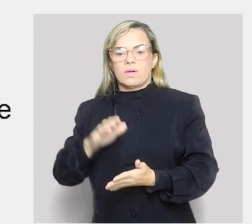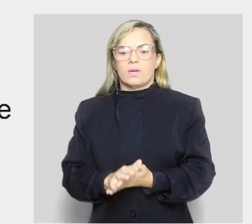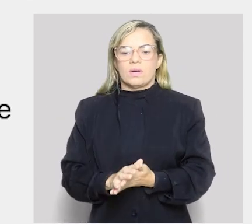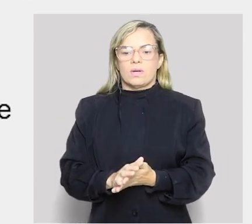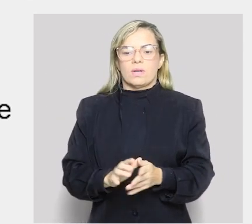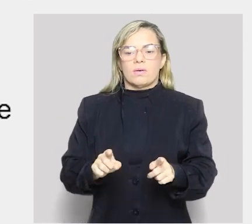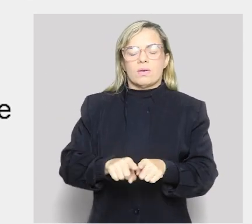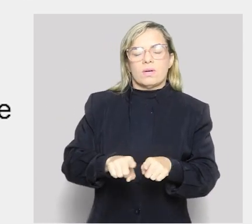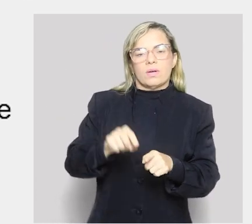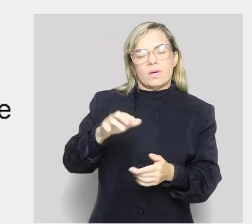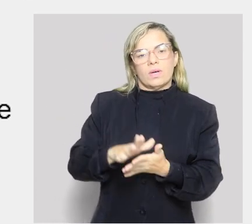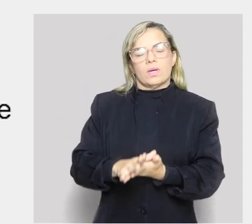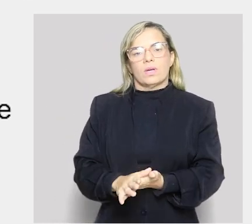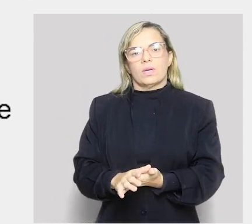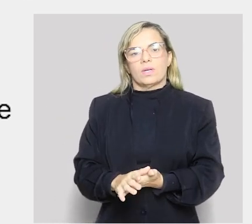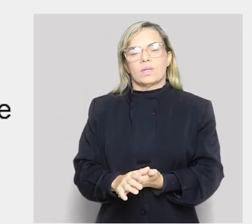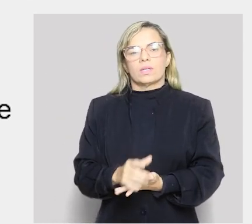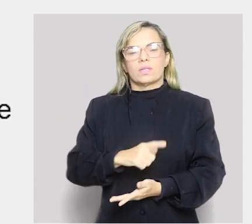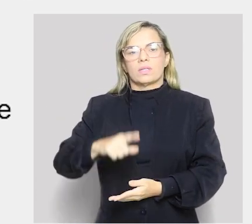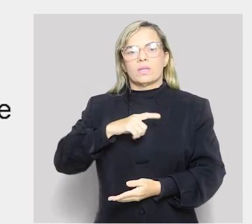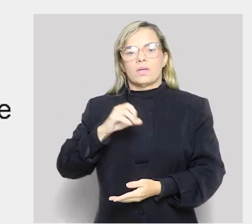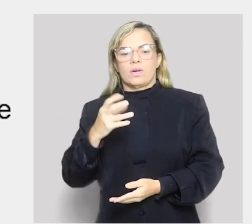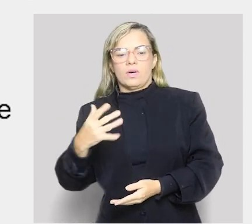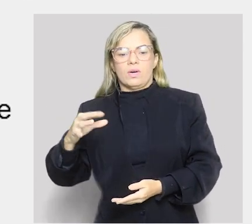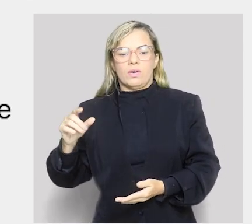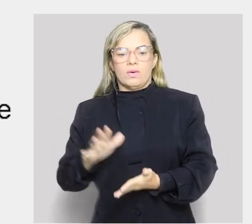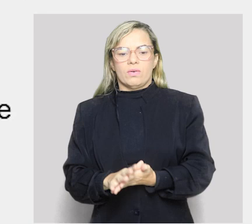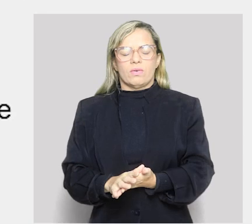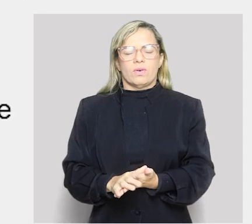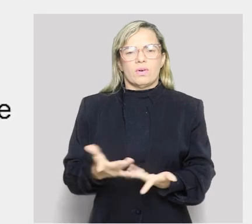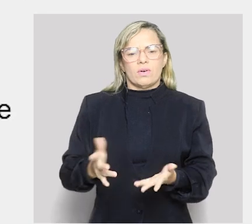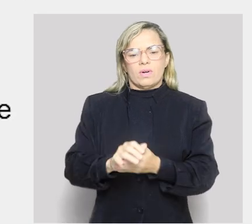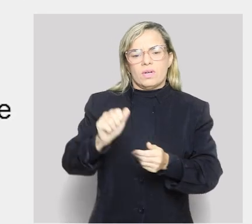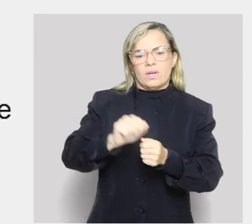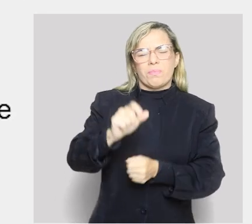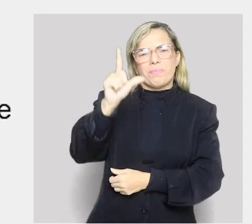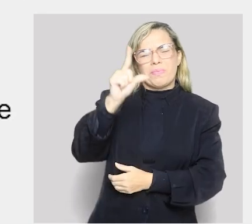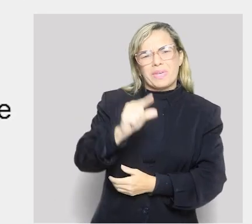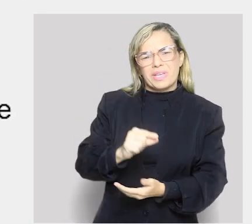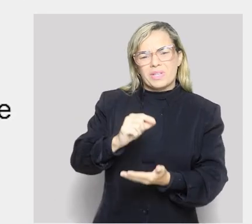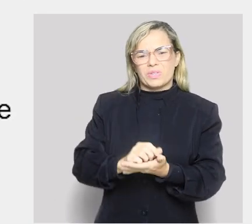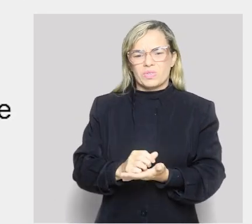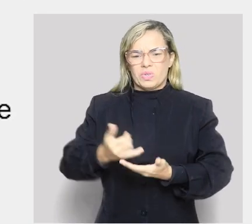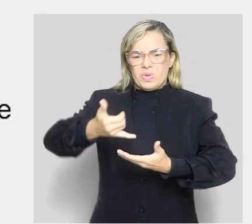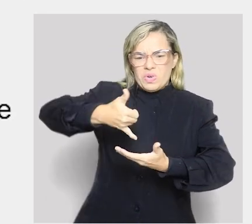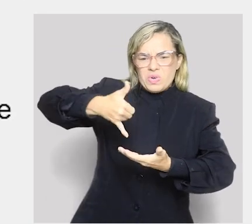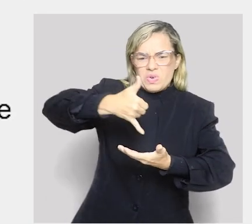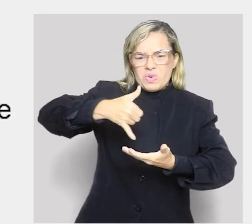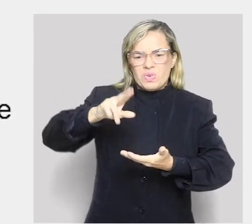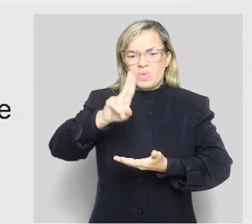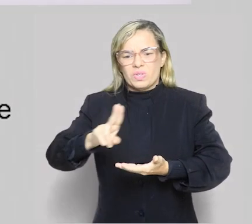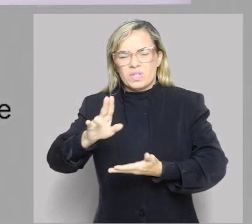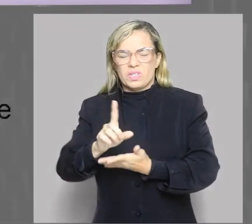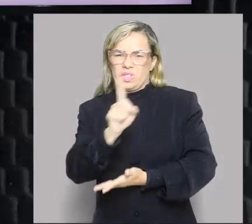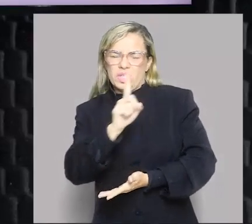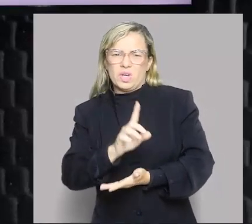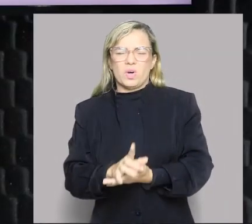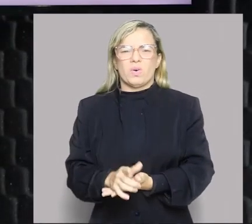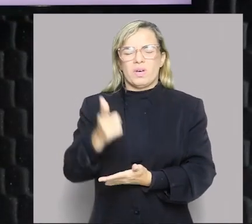não reutilize o óleo. Coma menos fígado, miúdos e frutos do mar. Então, nós temos um texto aqui com